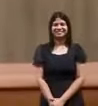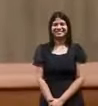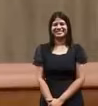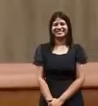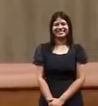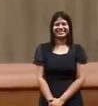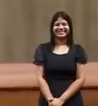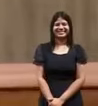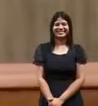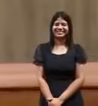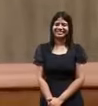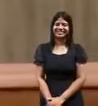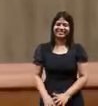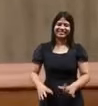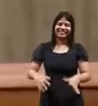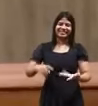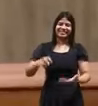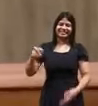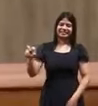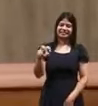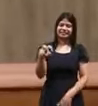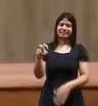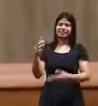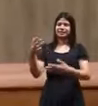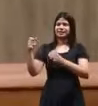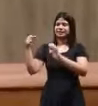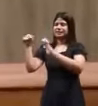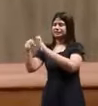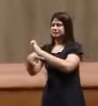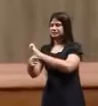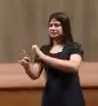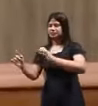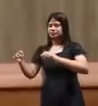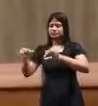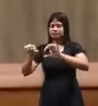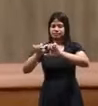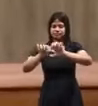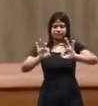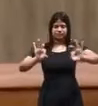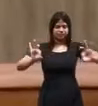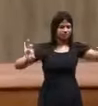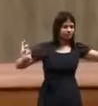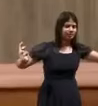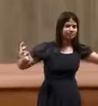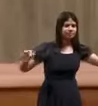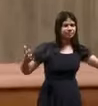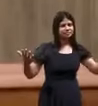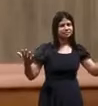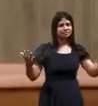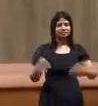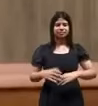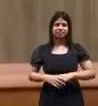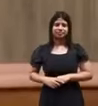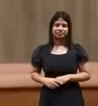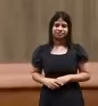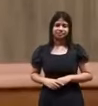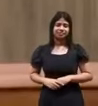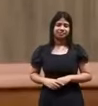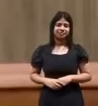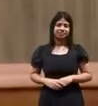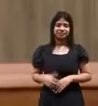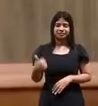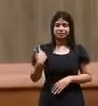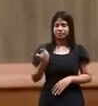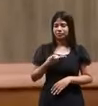O rabo dela começa lá na estiva, vai na casa, não sei de onde. Essa cobra velha pode se levantar. Nós não estamos